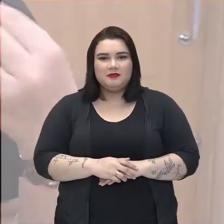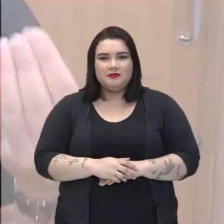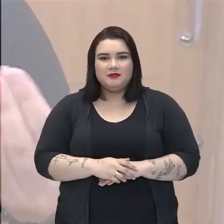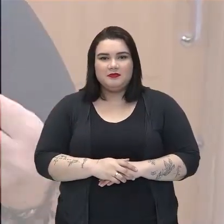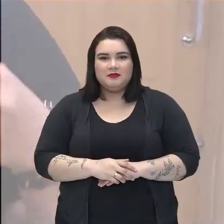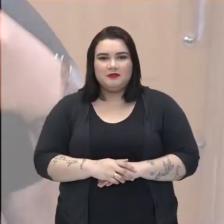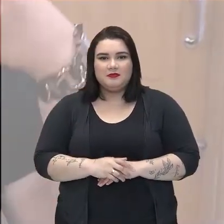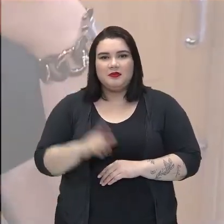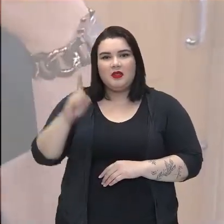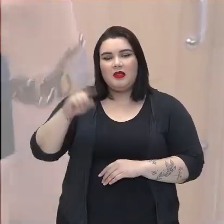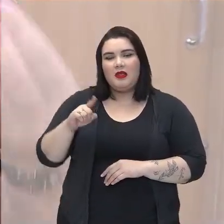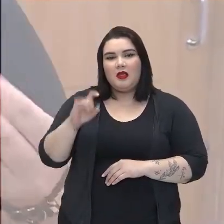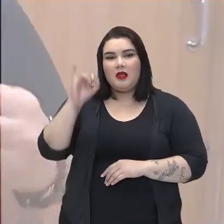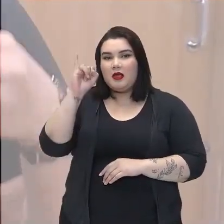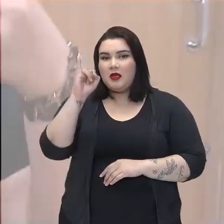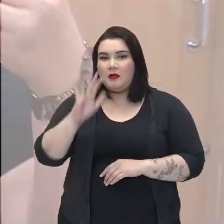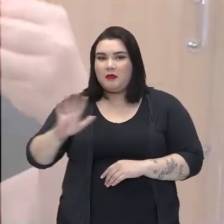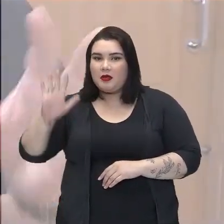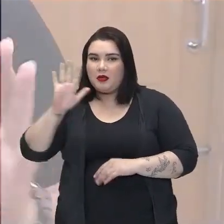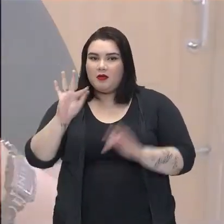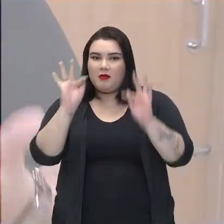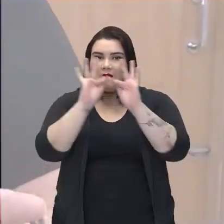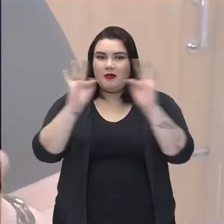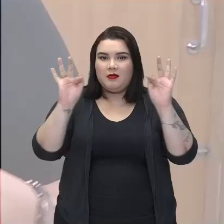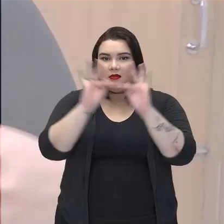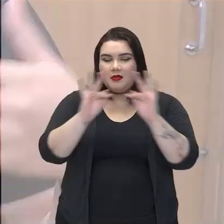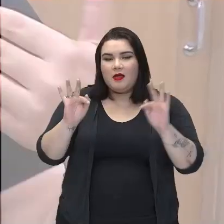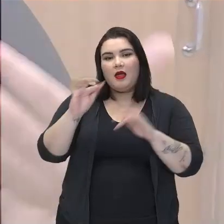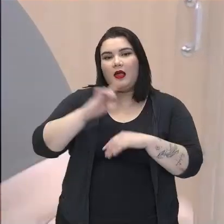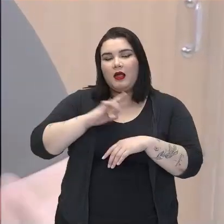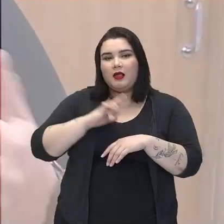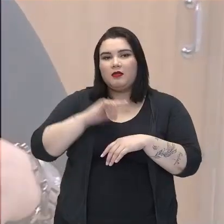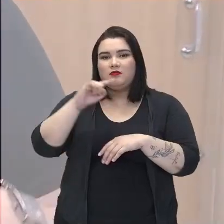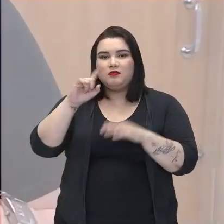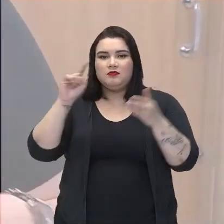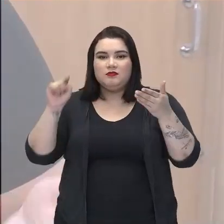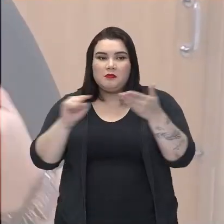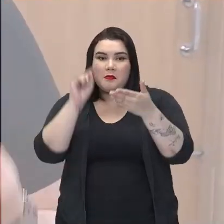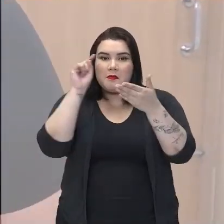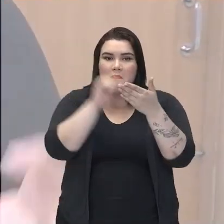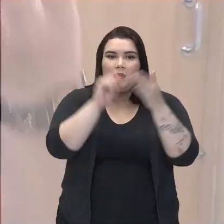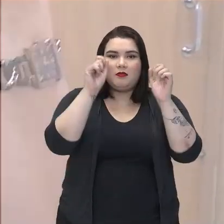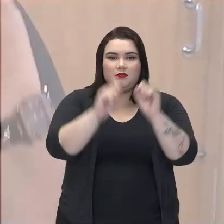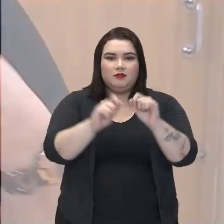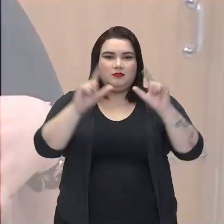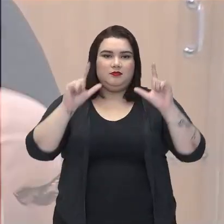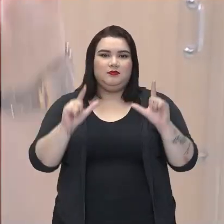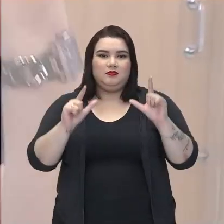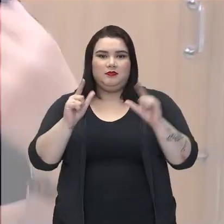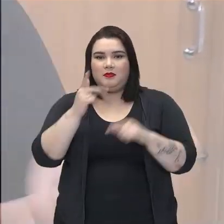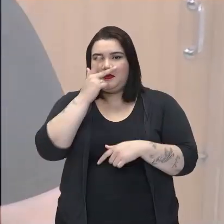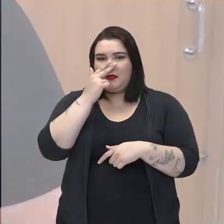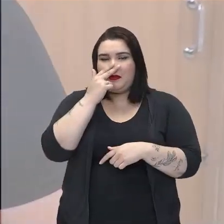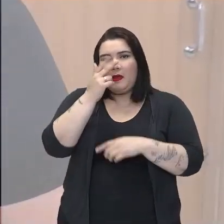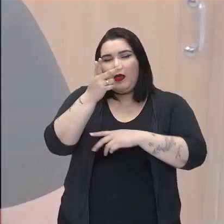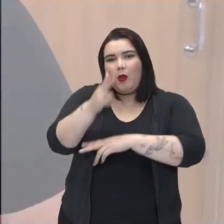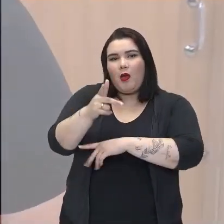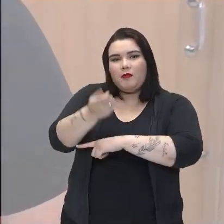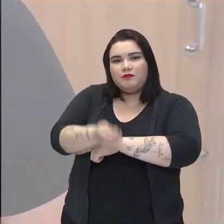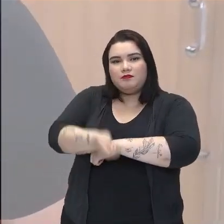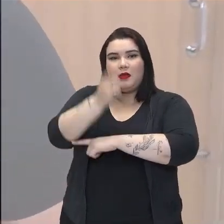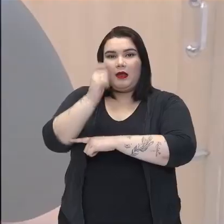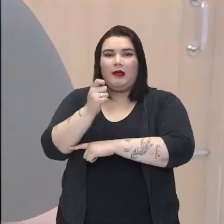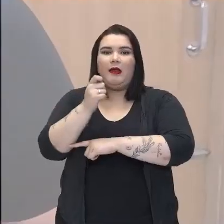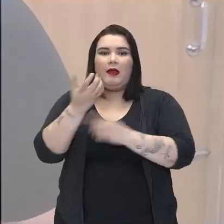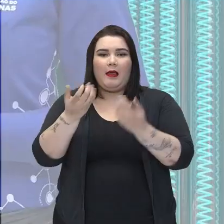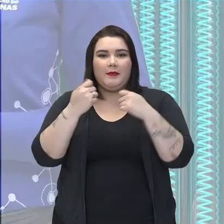São imagens, frases que te induzem a clicar em alguma coisa, como se fosse uma isca para pescar a sua